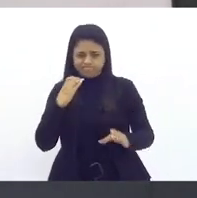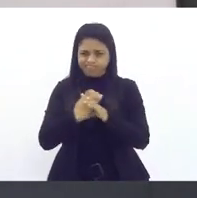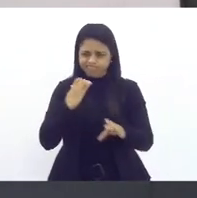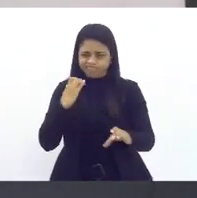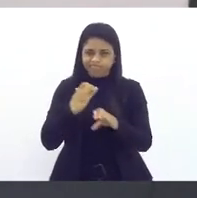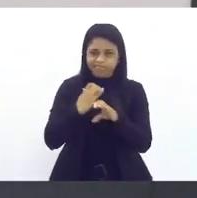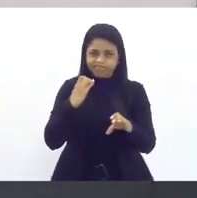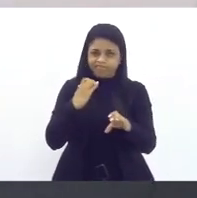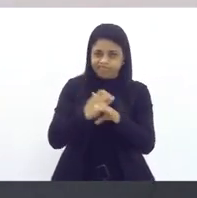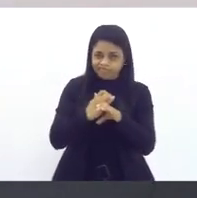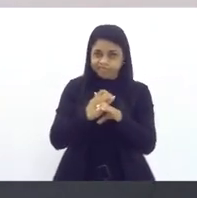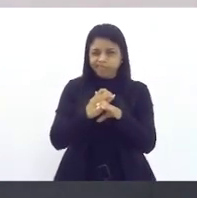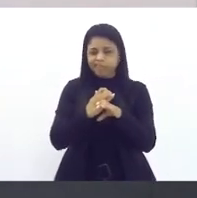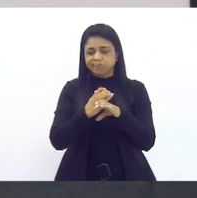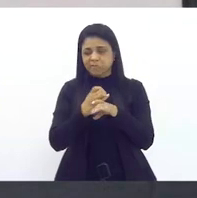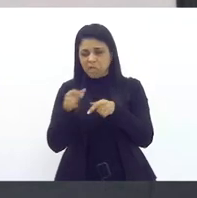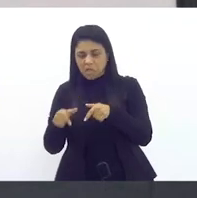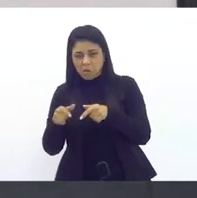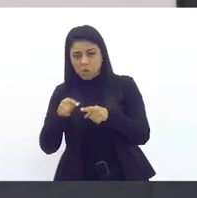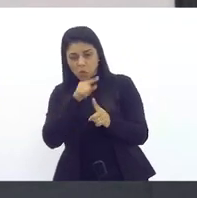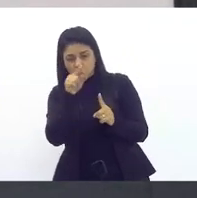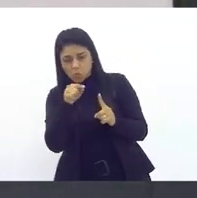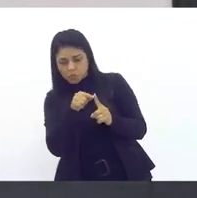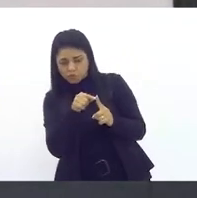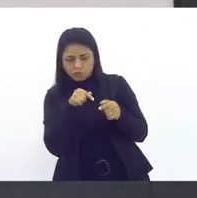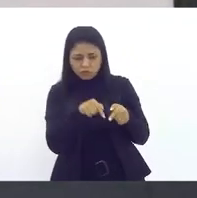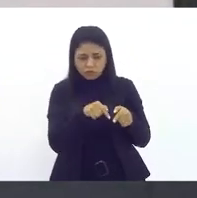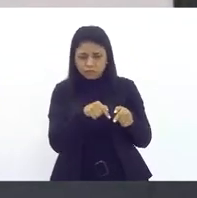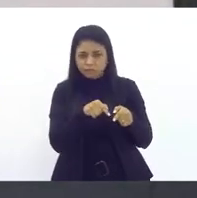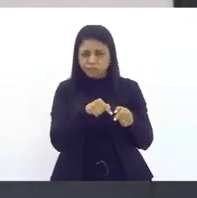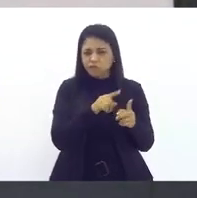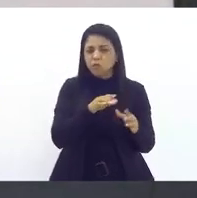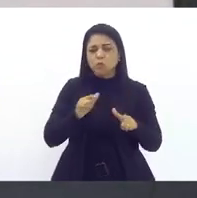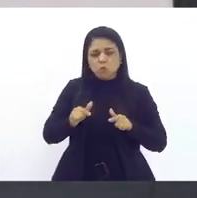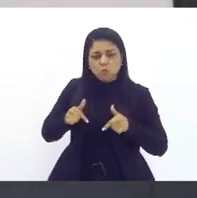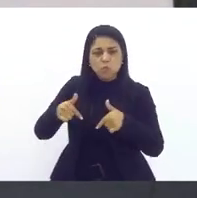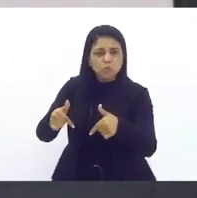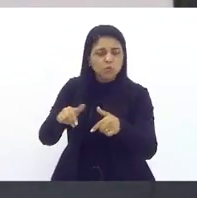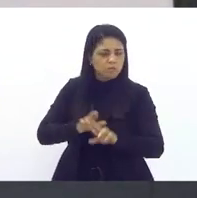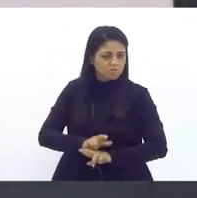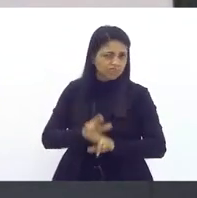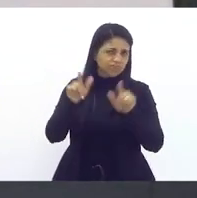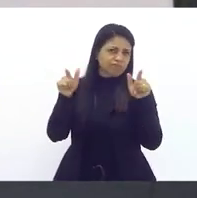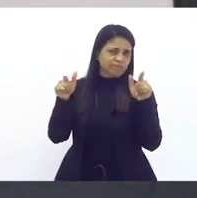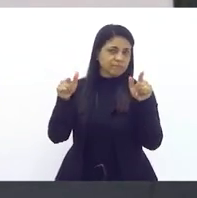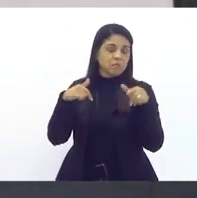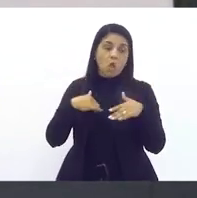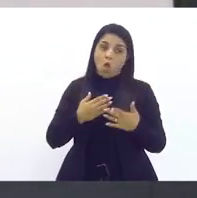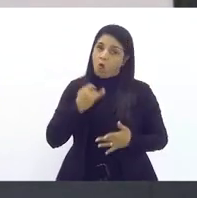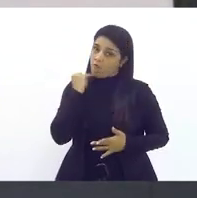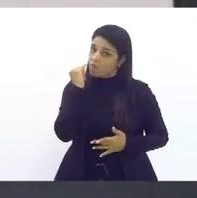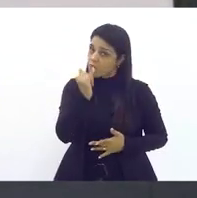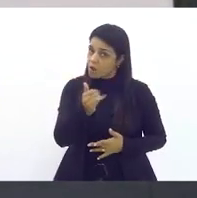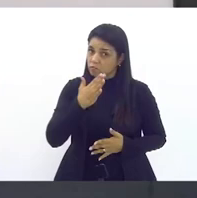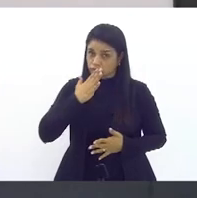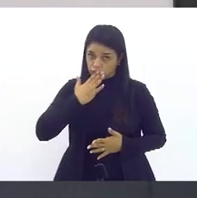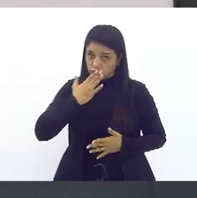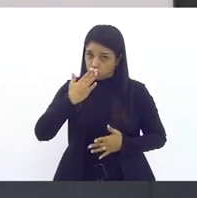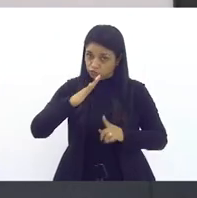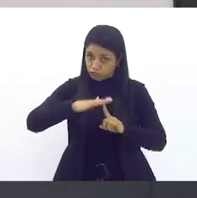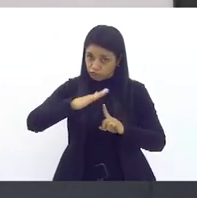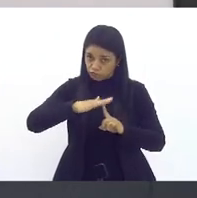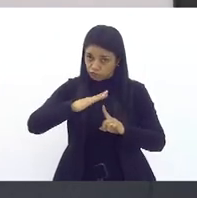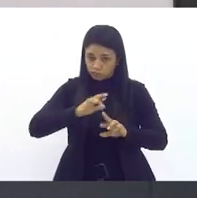que está preconizado e aquilo que está sendo executado. Não estou dizendo que há qualquer tipo de comportamento